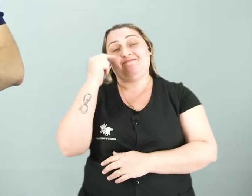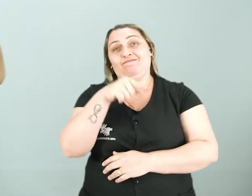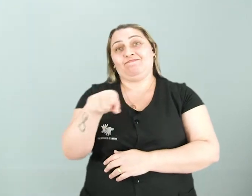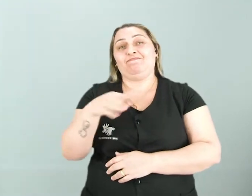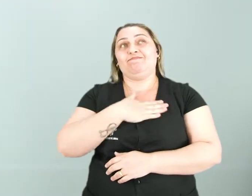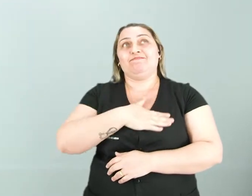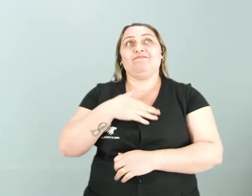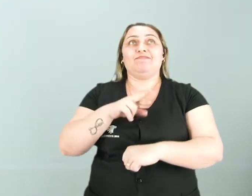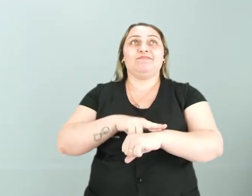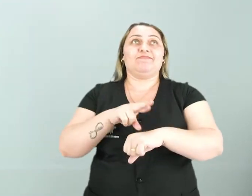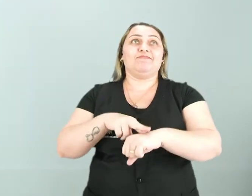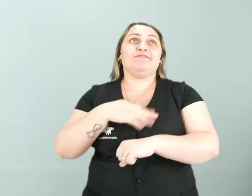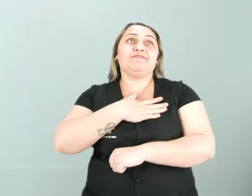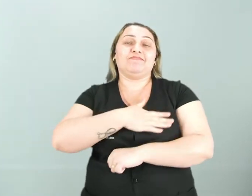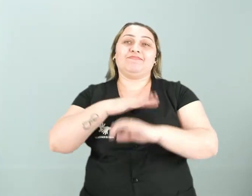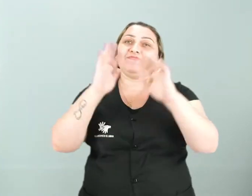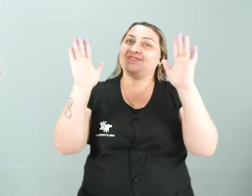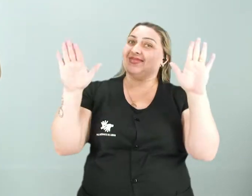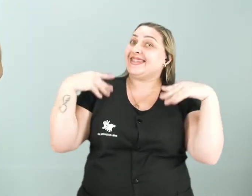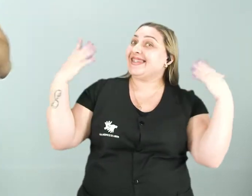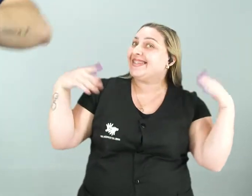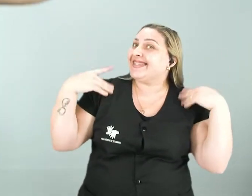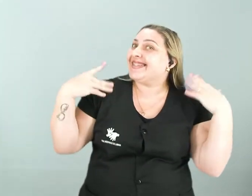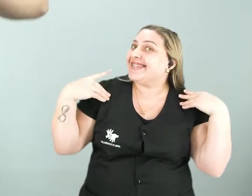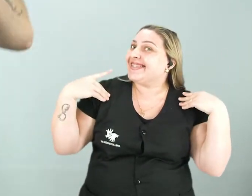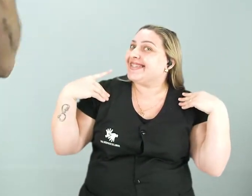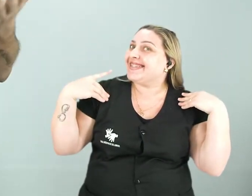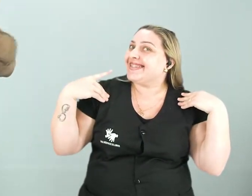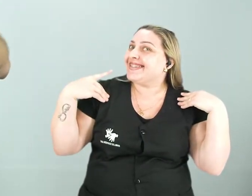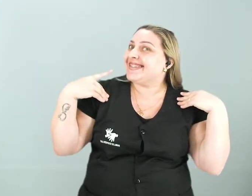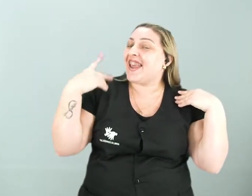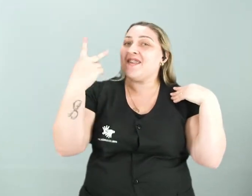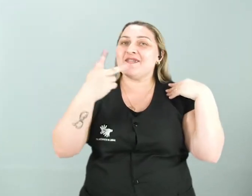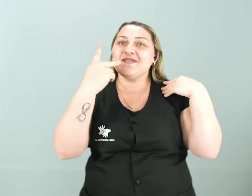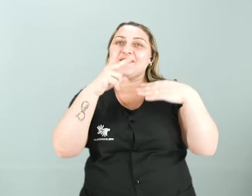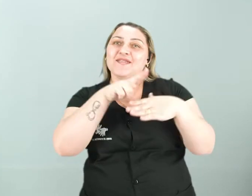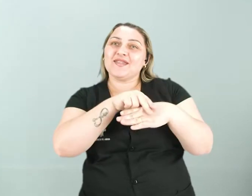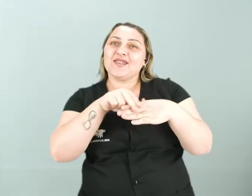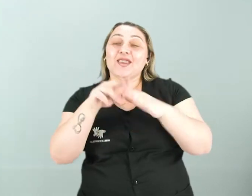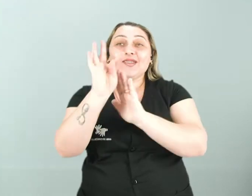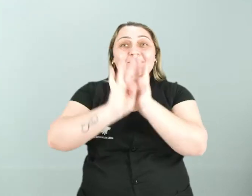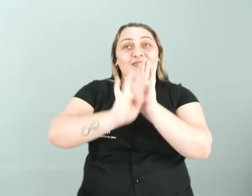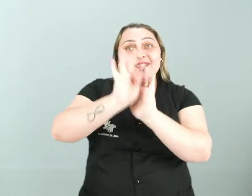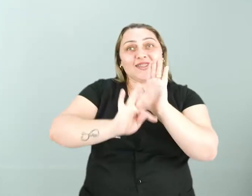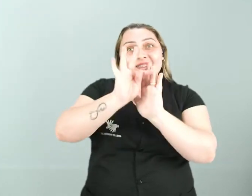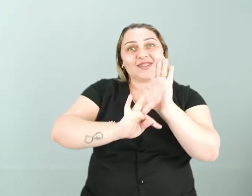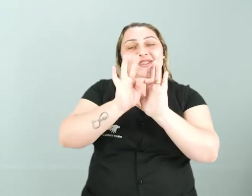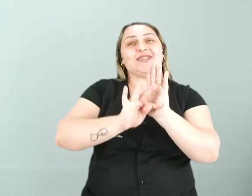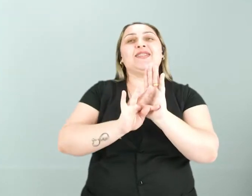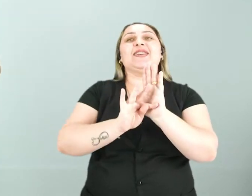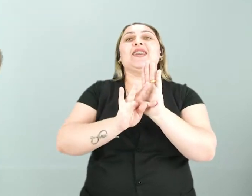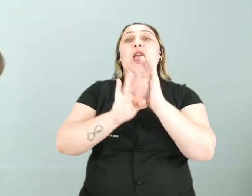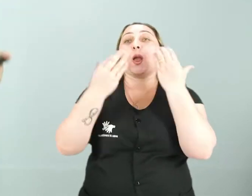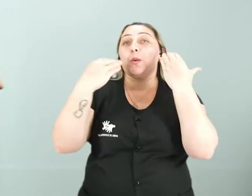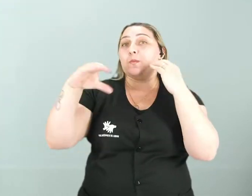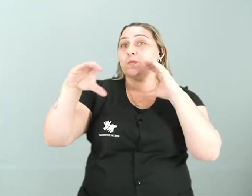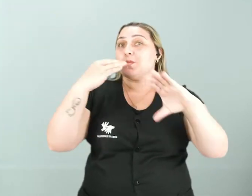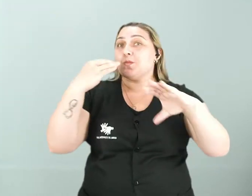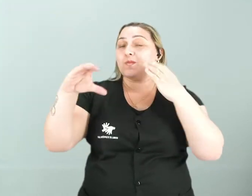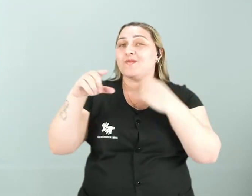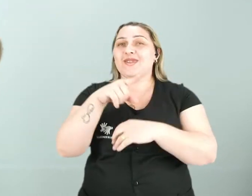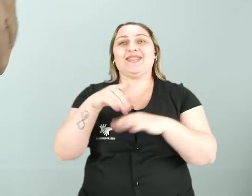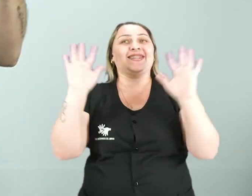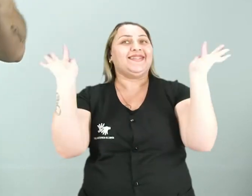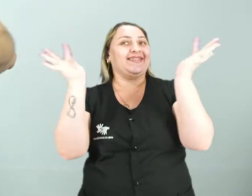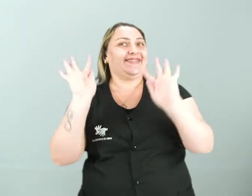de ritmo, você gosta de alegria, né? E quando a gente fala em cordel, fala em textos desse tipo, fala em música, em canções, você